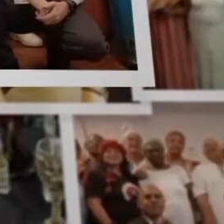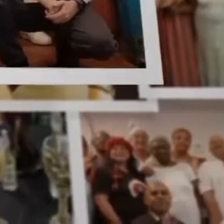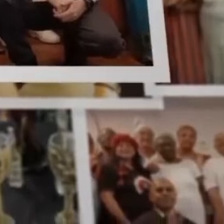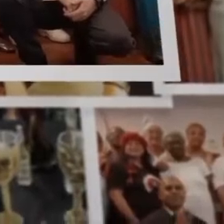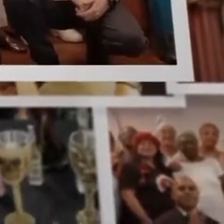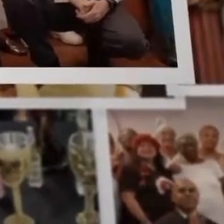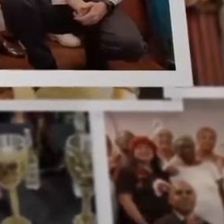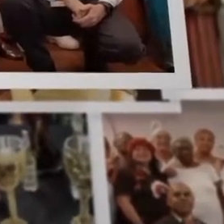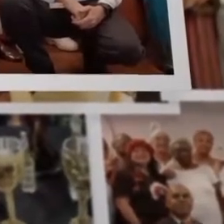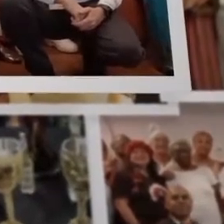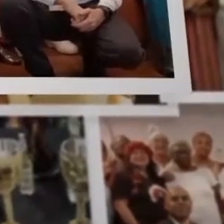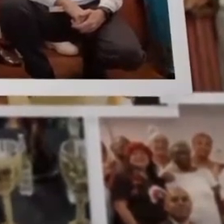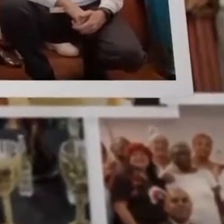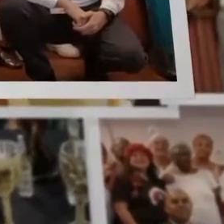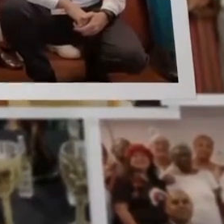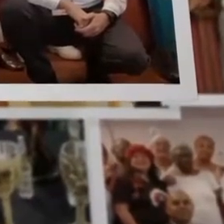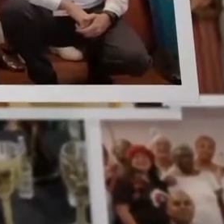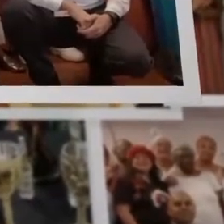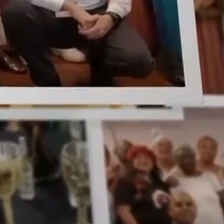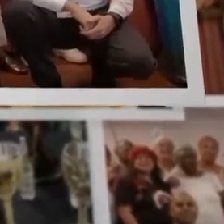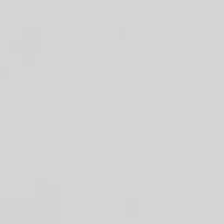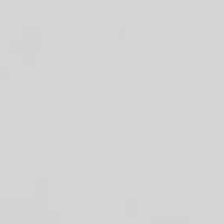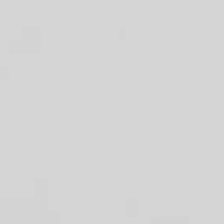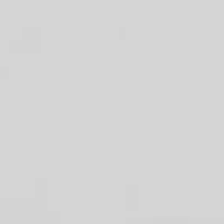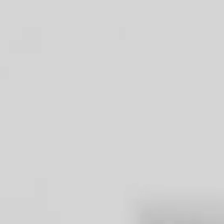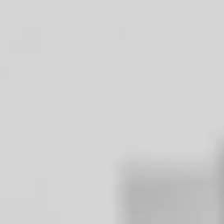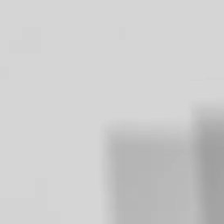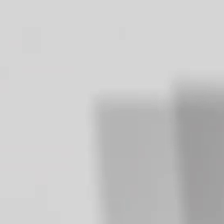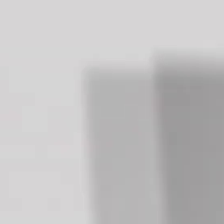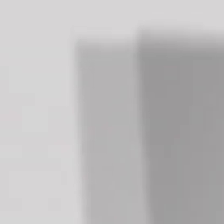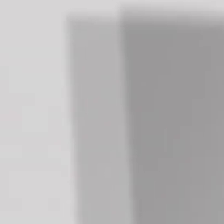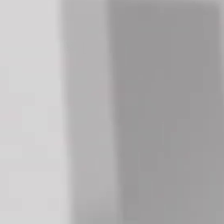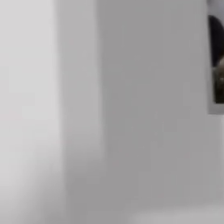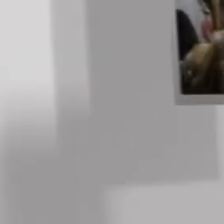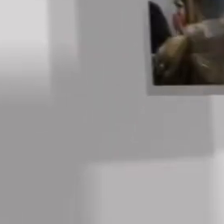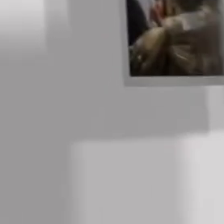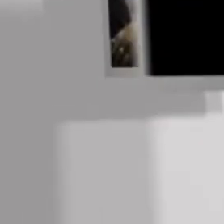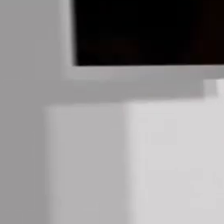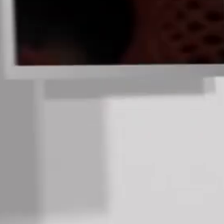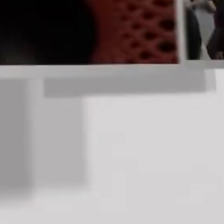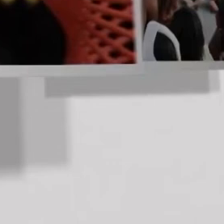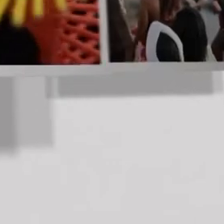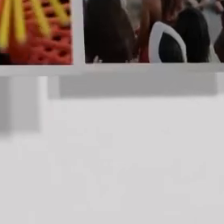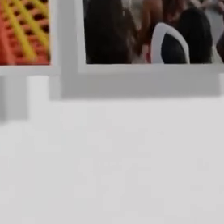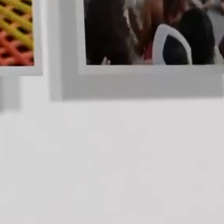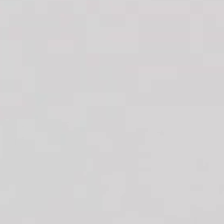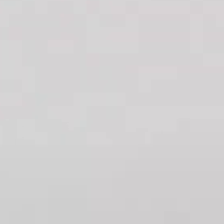E aí E aí